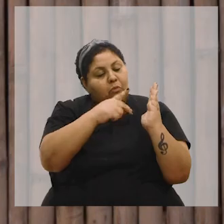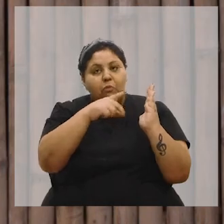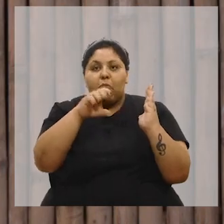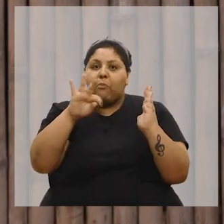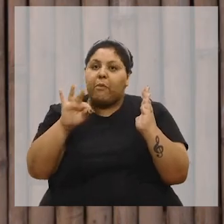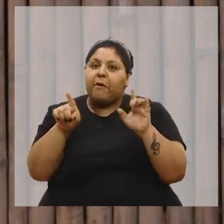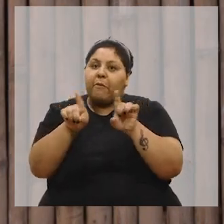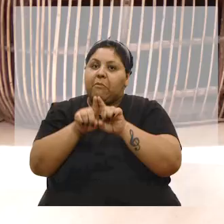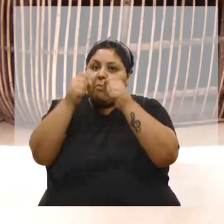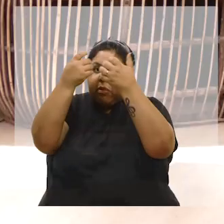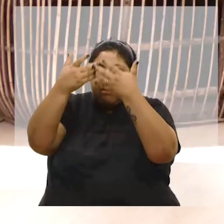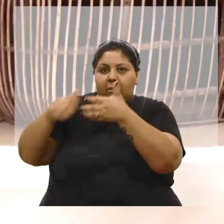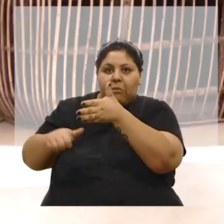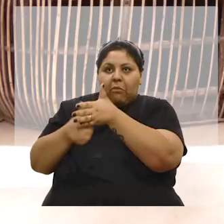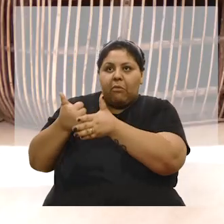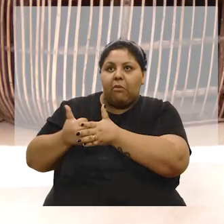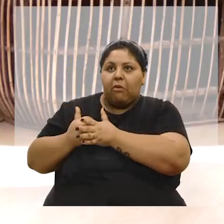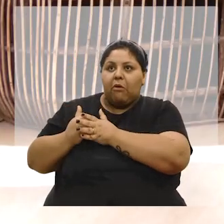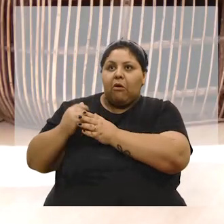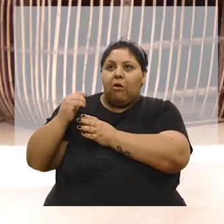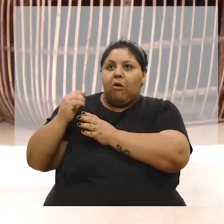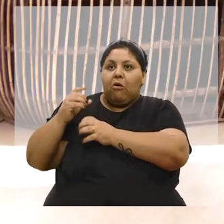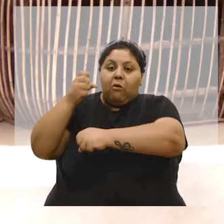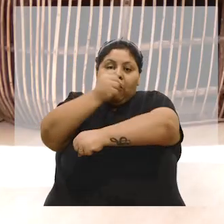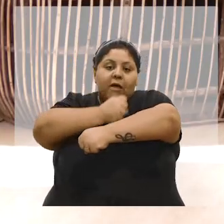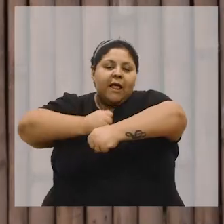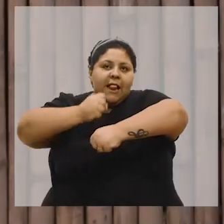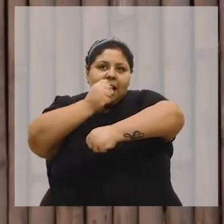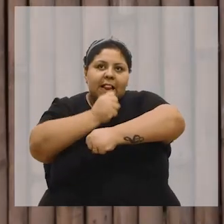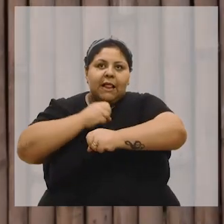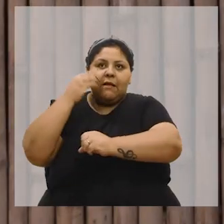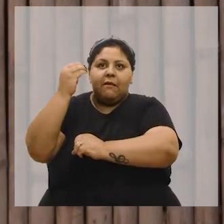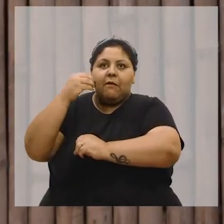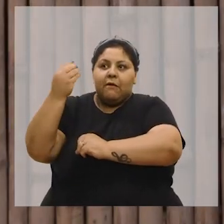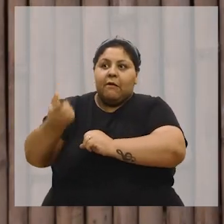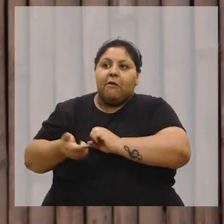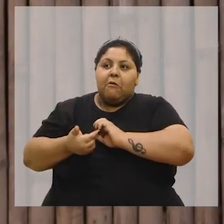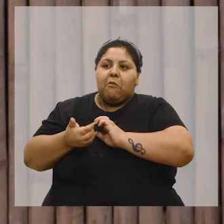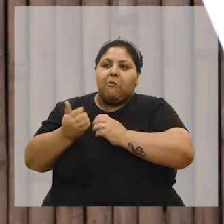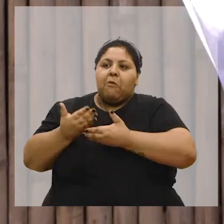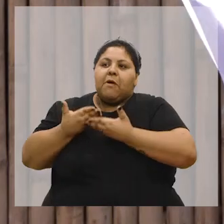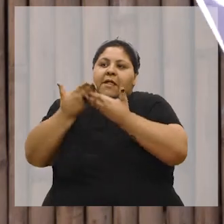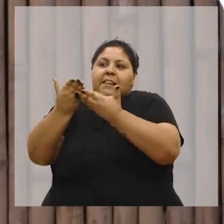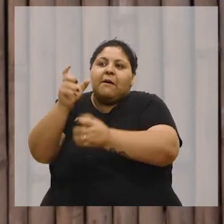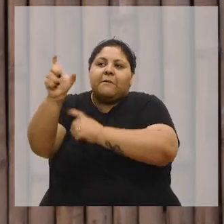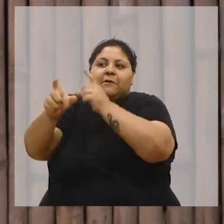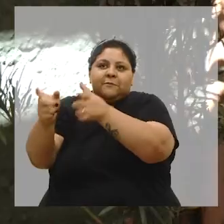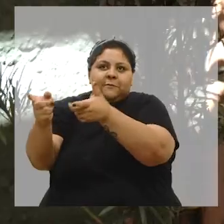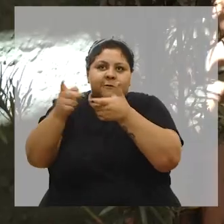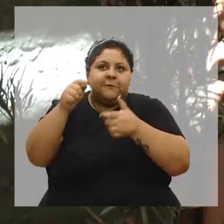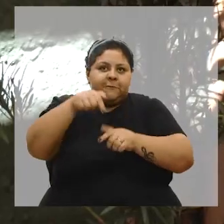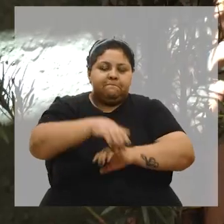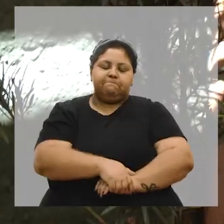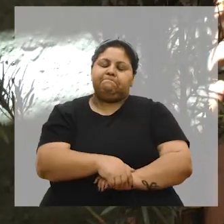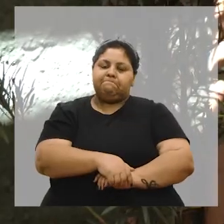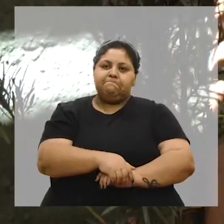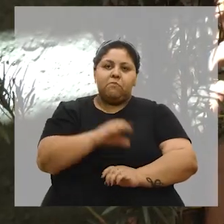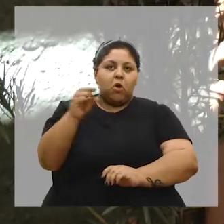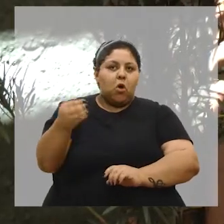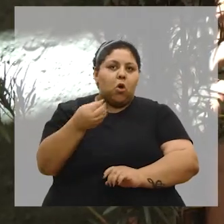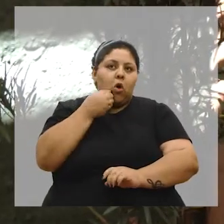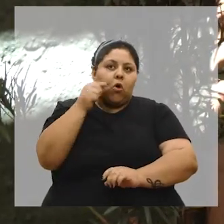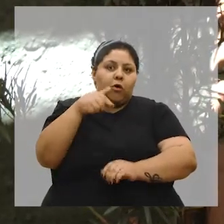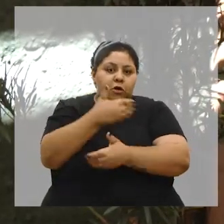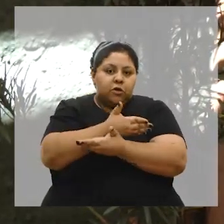dessa gastronomia de experiência que vocês procuram proporcionar para as pessoas que visitam aqui. Claro, como a gente abriu